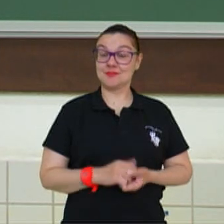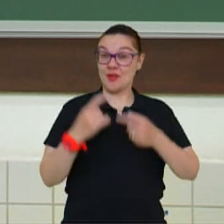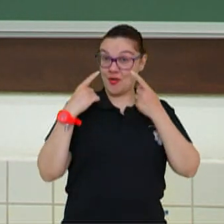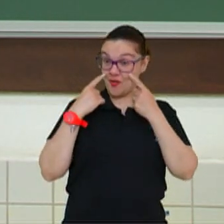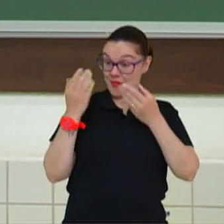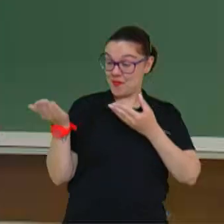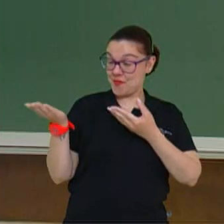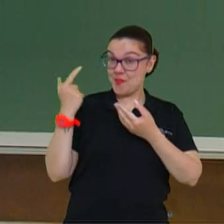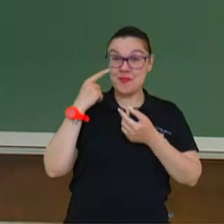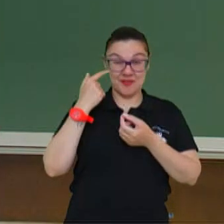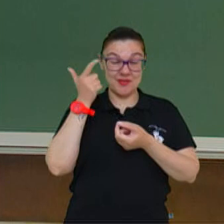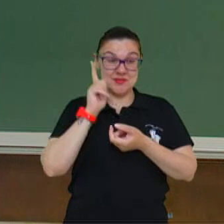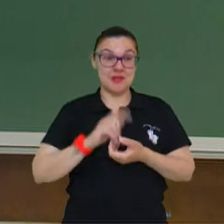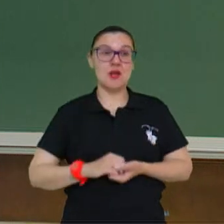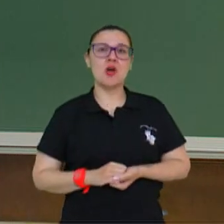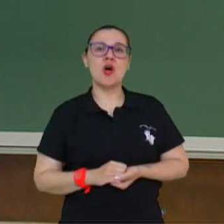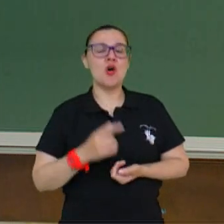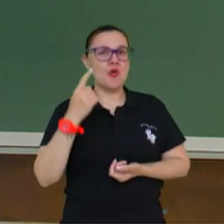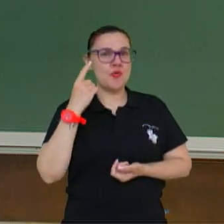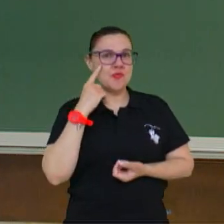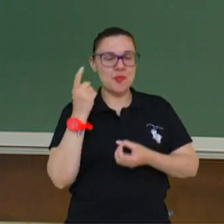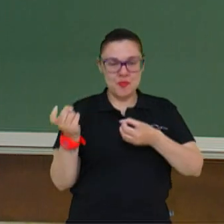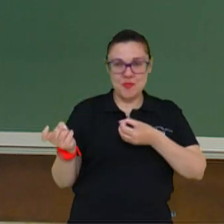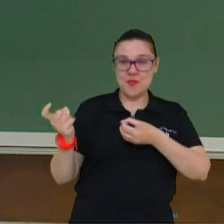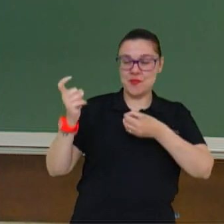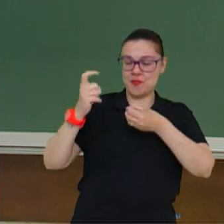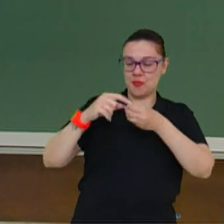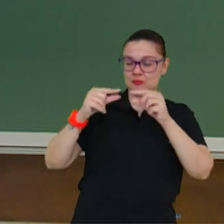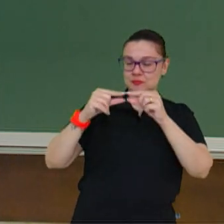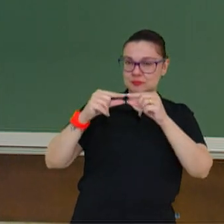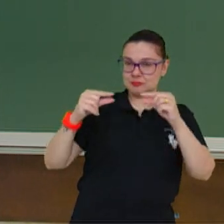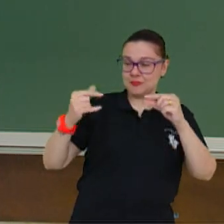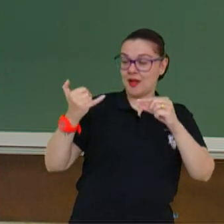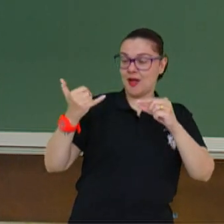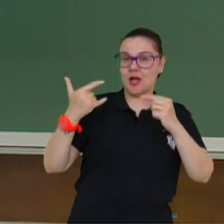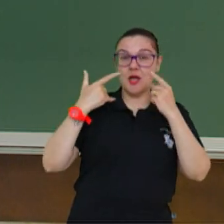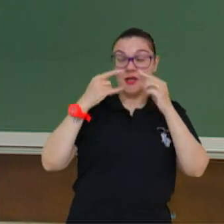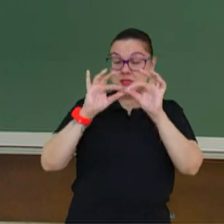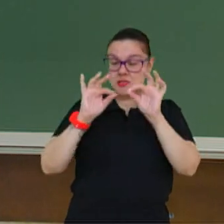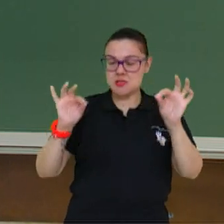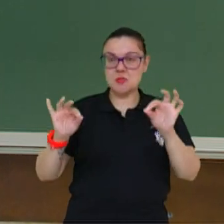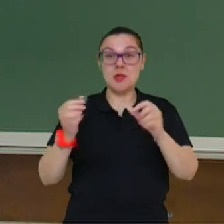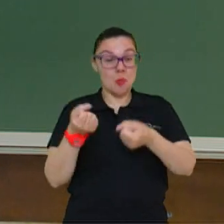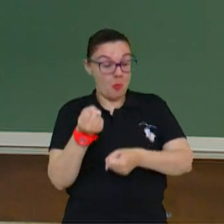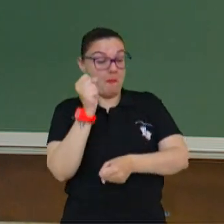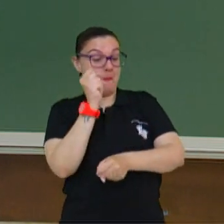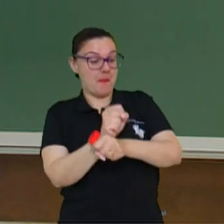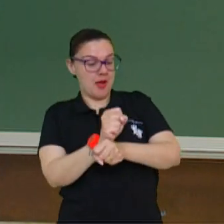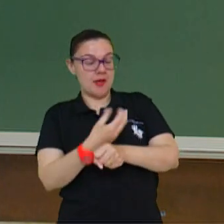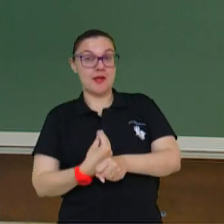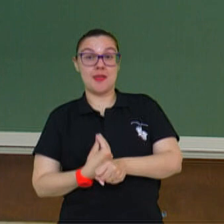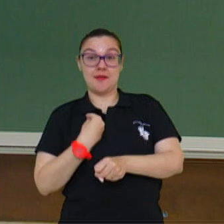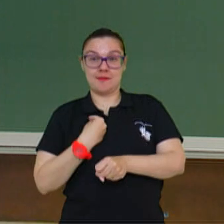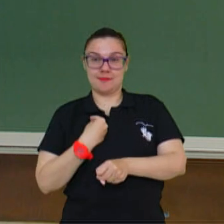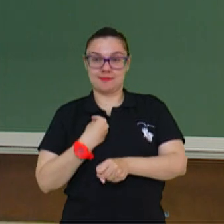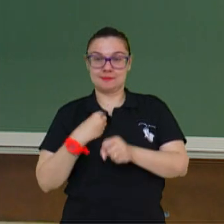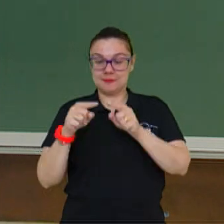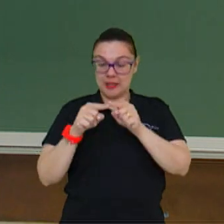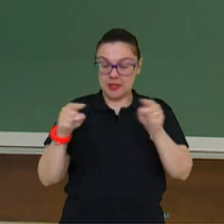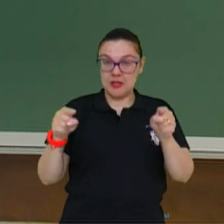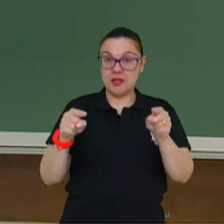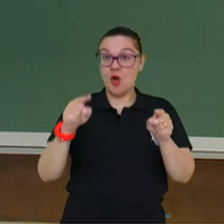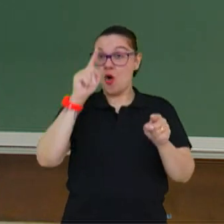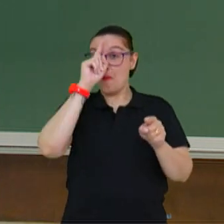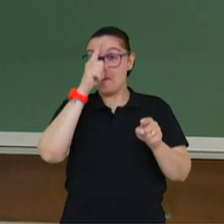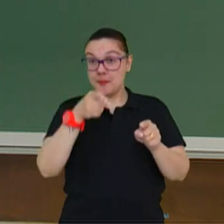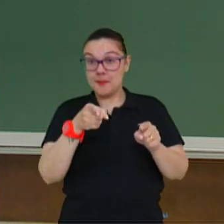Vamos lá, meus amigos? Conseguiram? Vamos voltar aqui para enxergarmos, é bem simples, ó. Não interrompa a linha da vida, aqui um imperativo, ó, aqui está